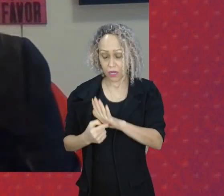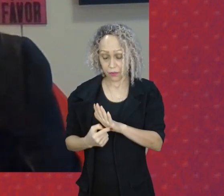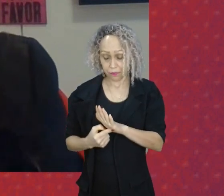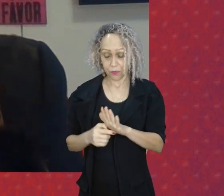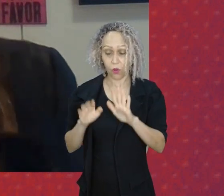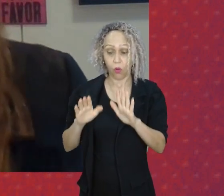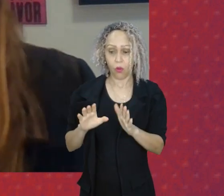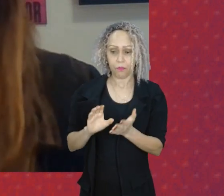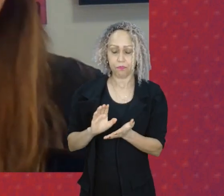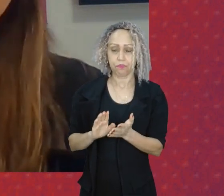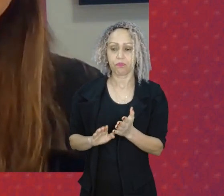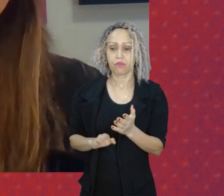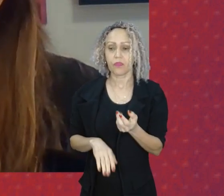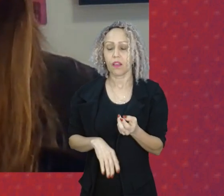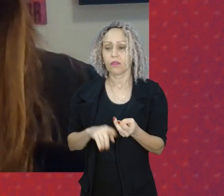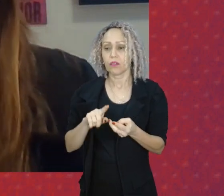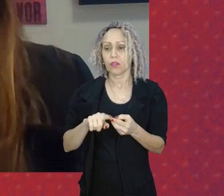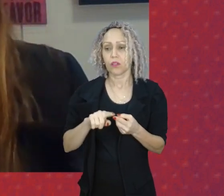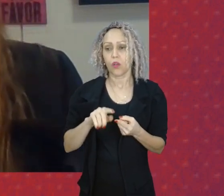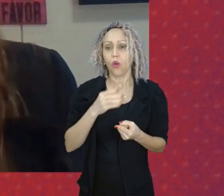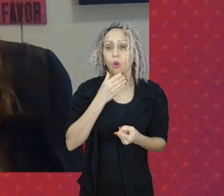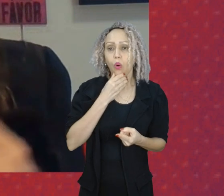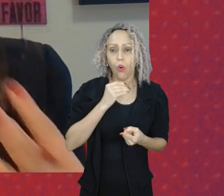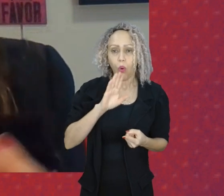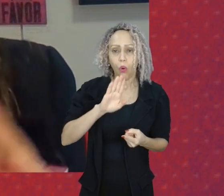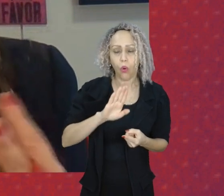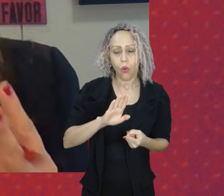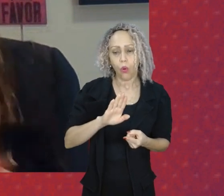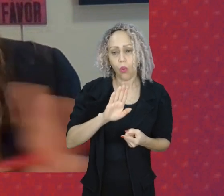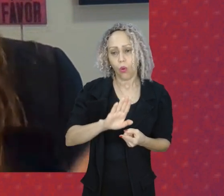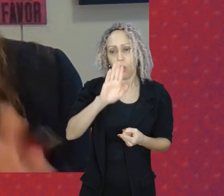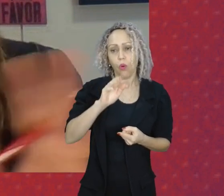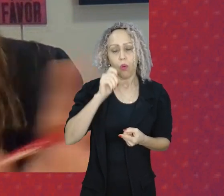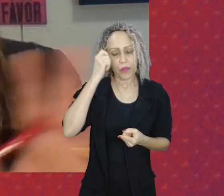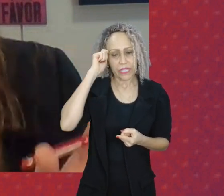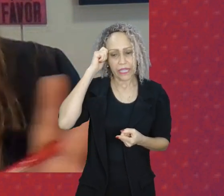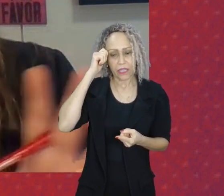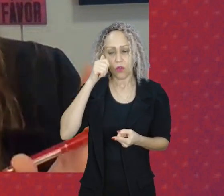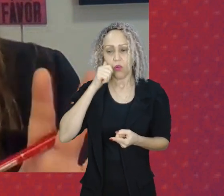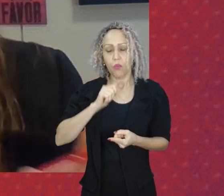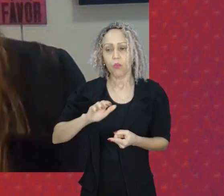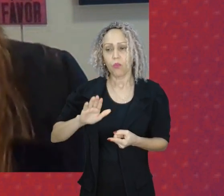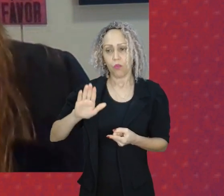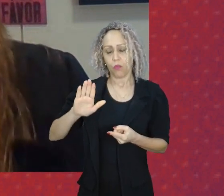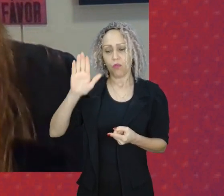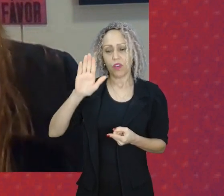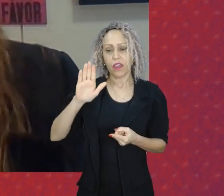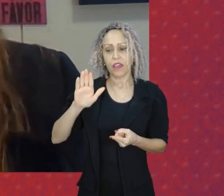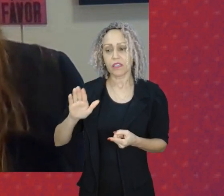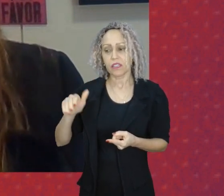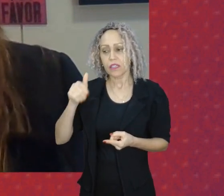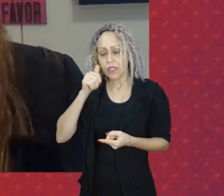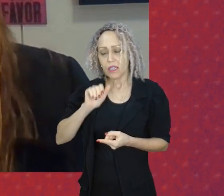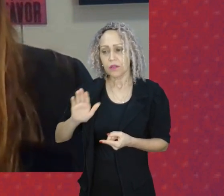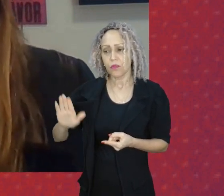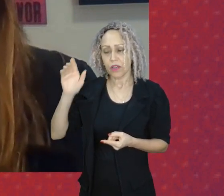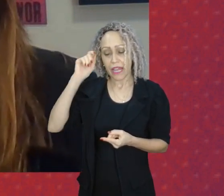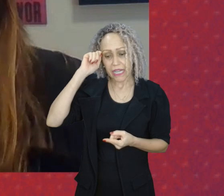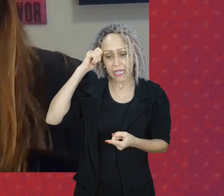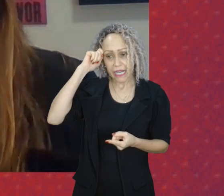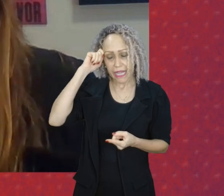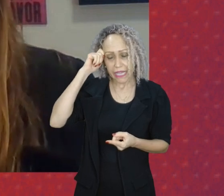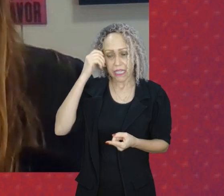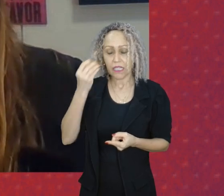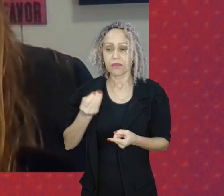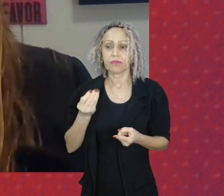mulheres negras e de homens negros passou a ser dividido aí, como que os recursos são divididos a partir de uma decisão